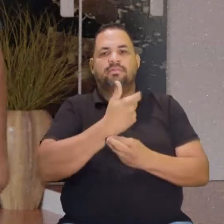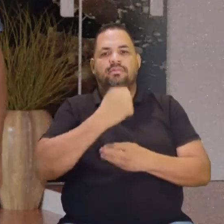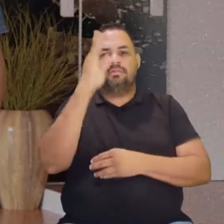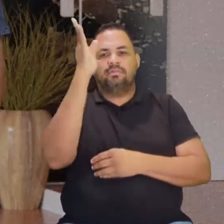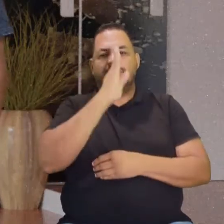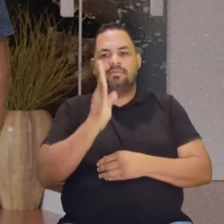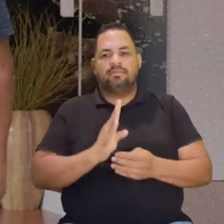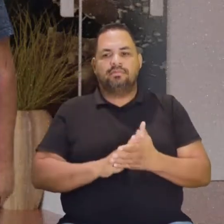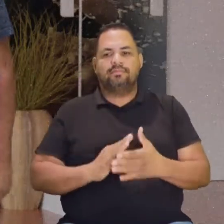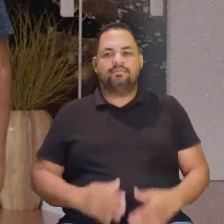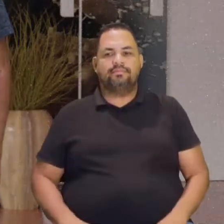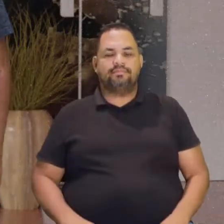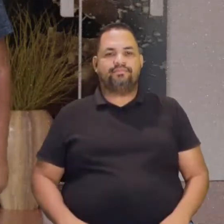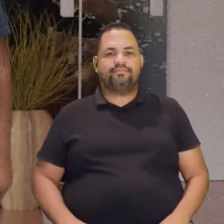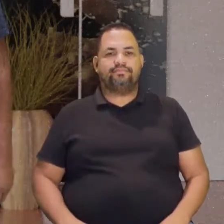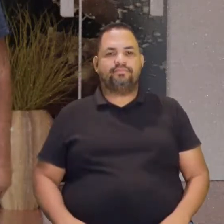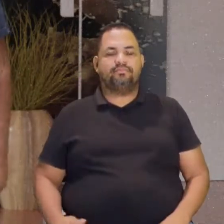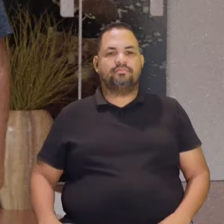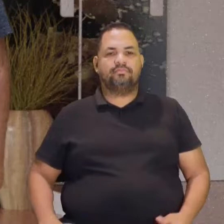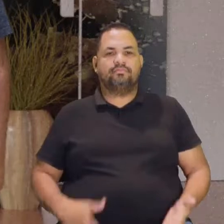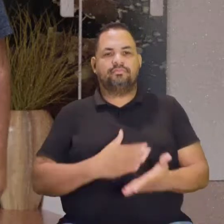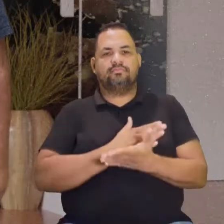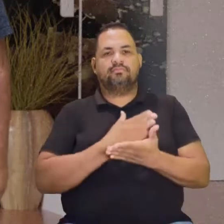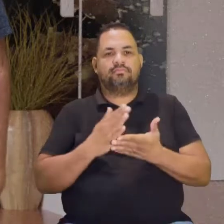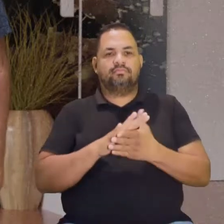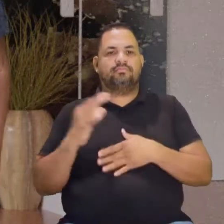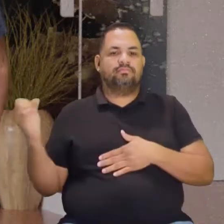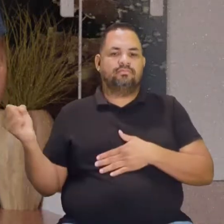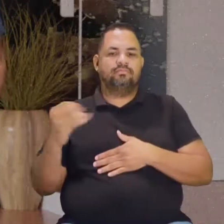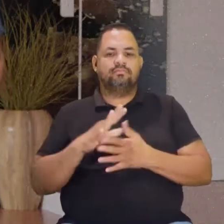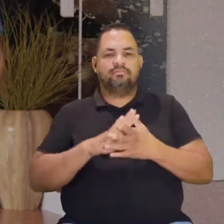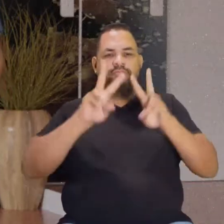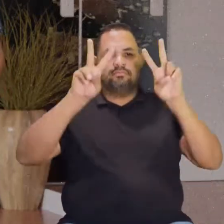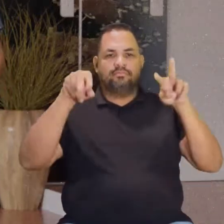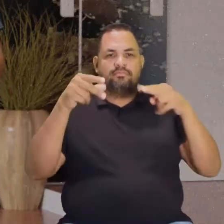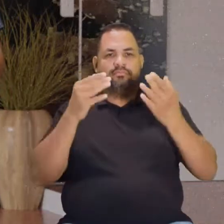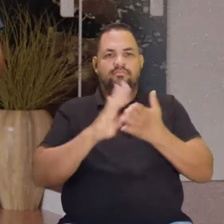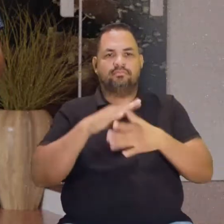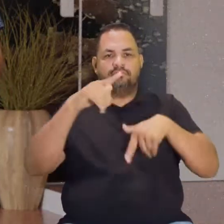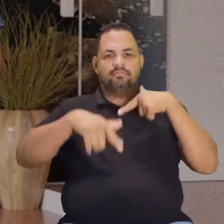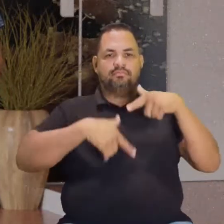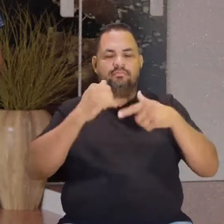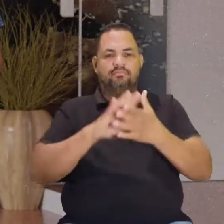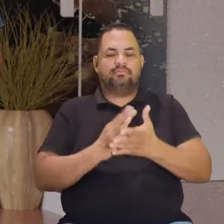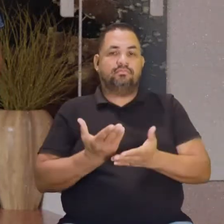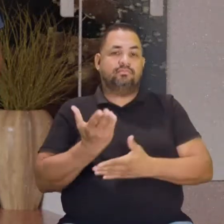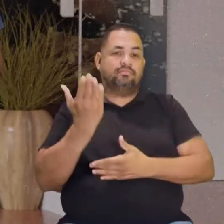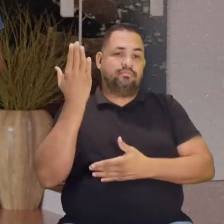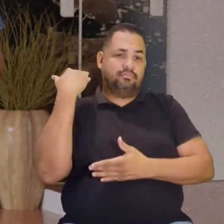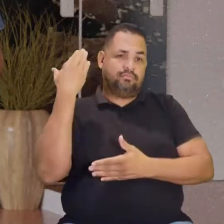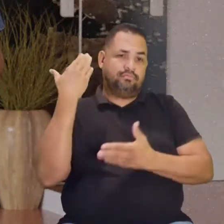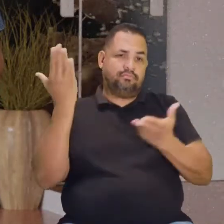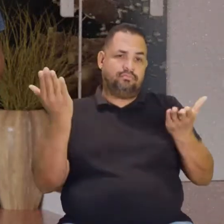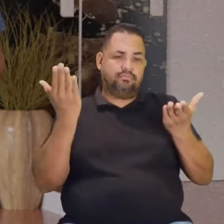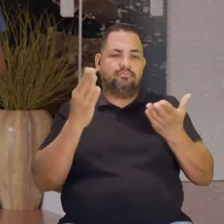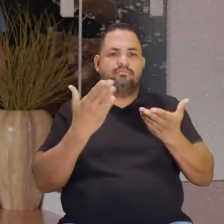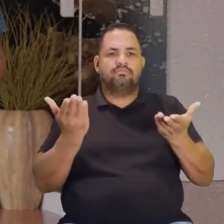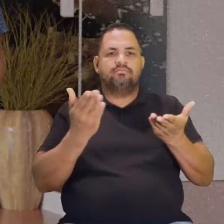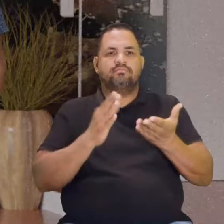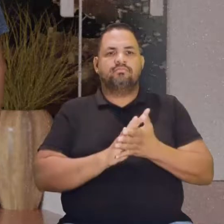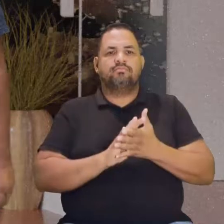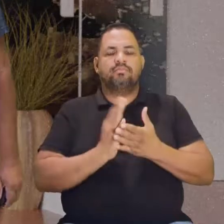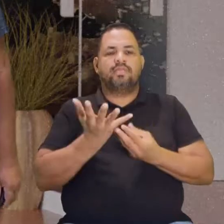brasileira. Muito bem, estudantes, estamos iniciando então um novo tema, né? Trabalhamos aí nas aulas anteriores um pouco da